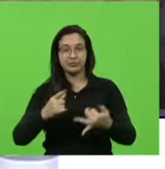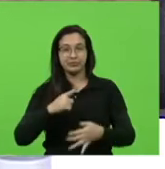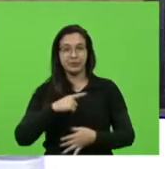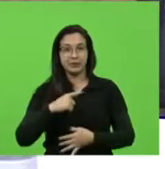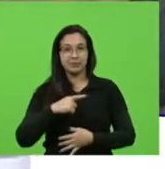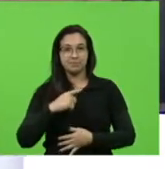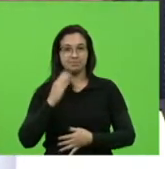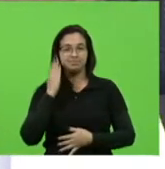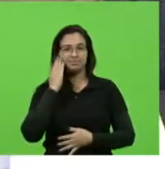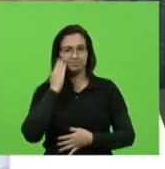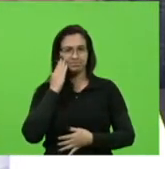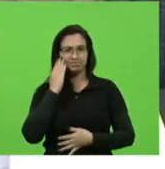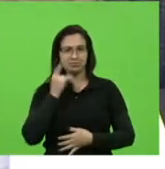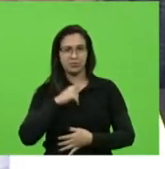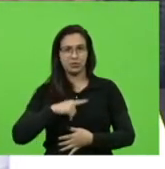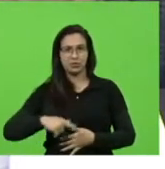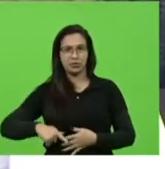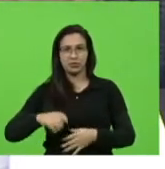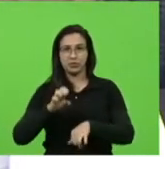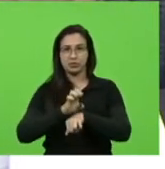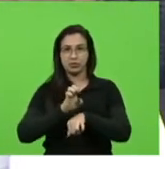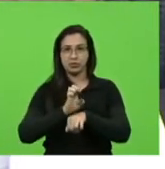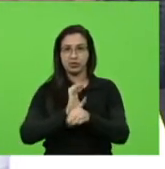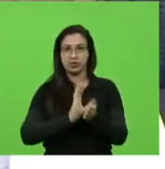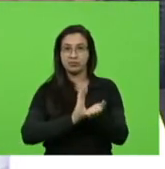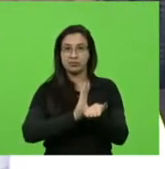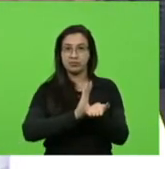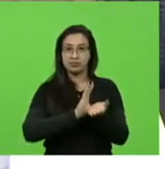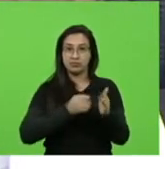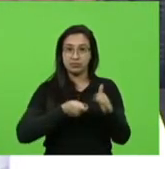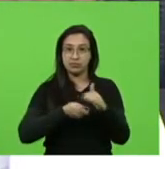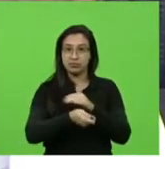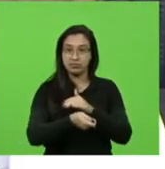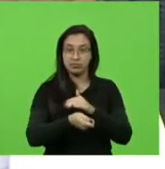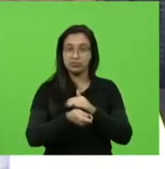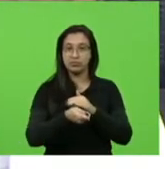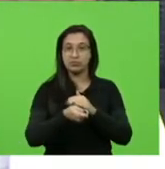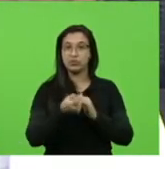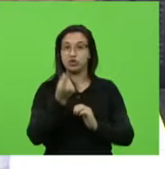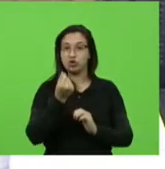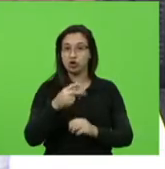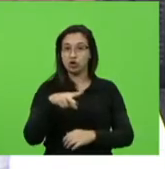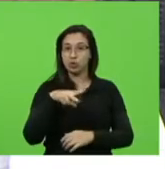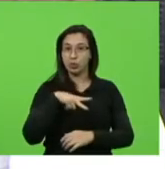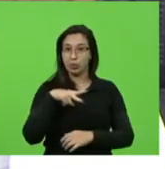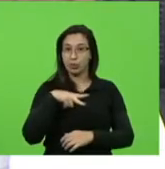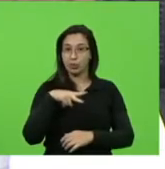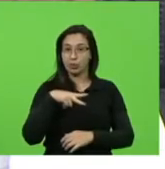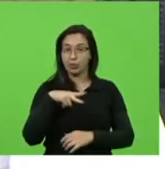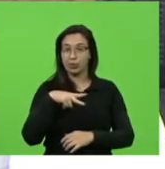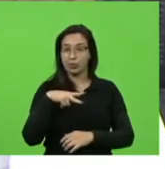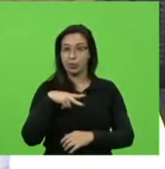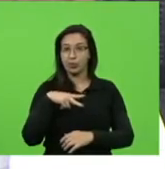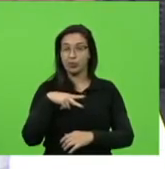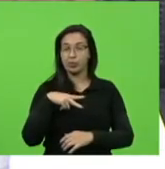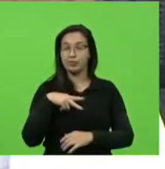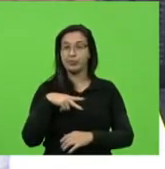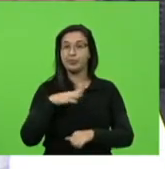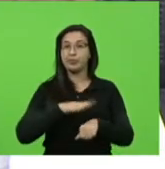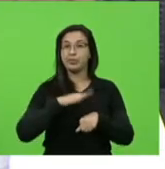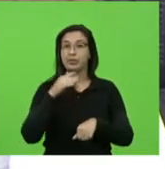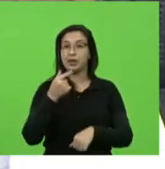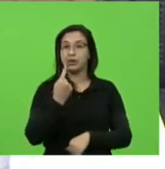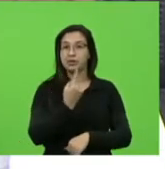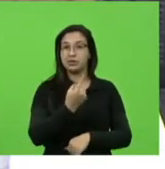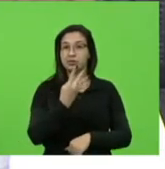Sabe que o governo do Estado está investindo, nesses próximos 2 anos, com recursos próprios, mais de